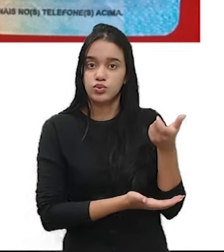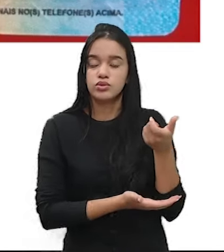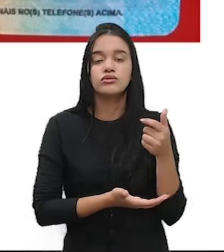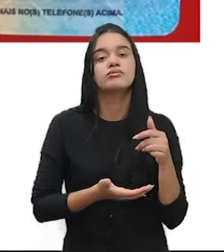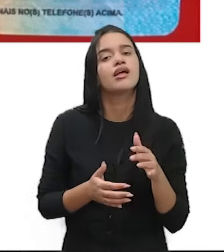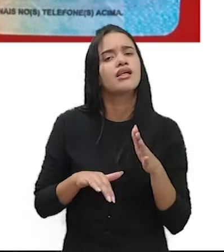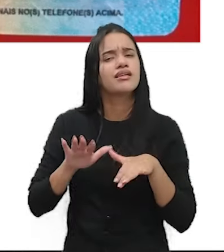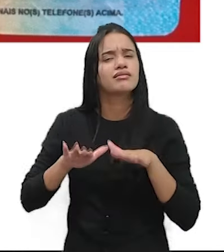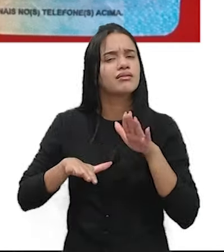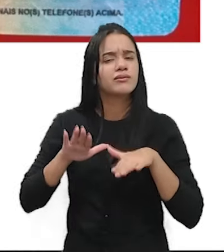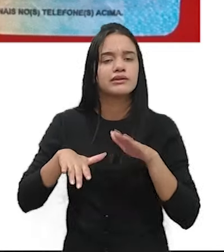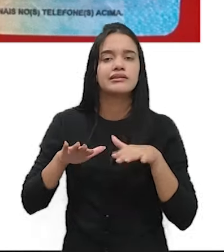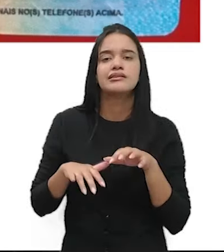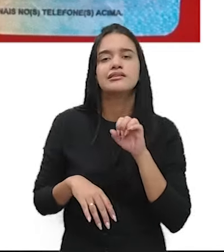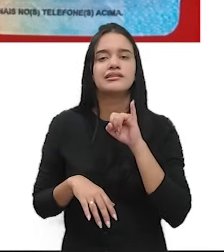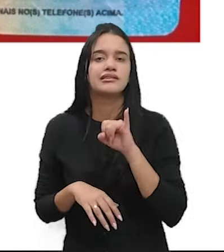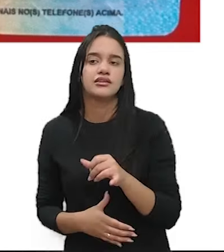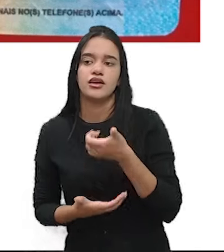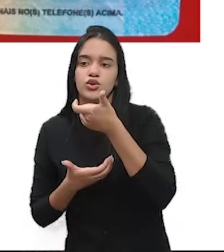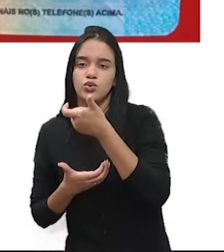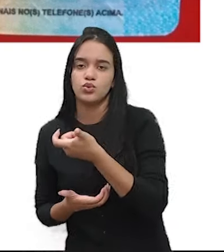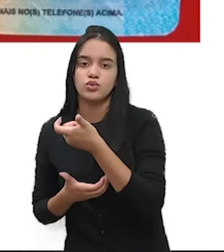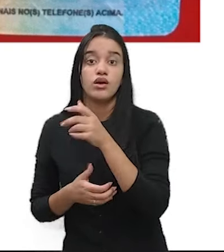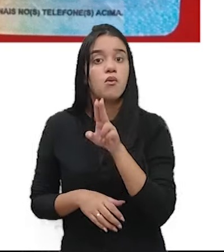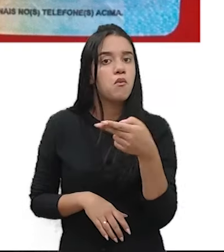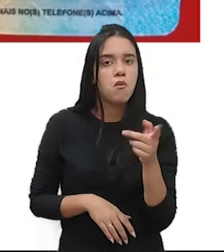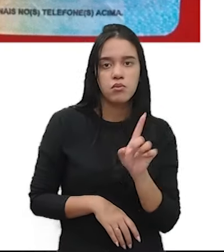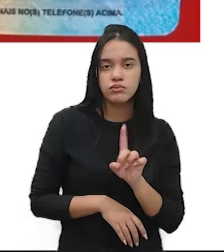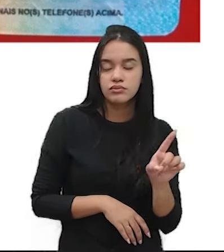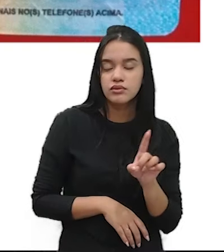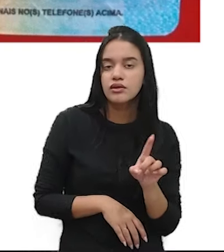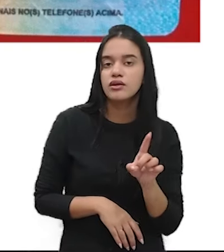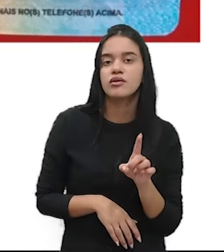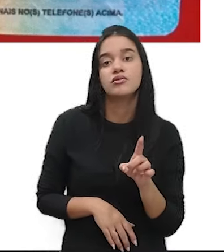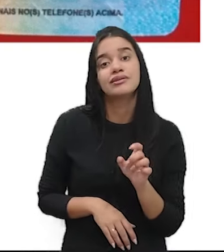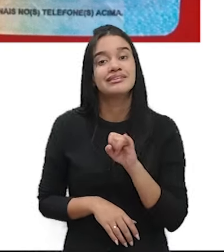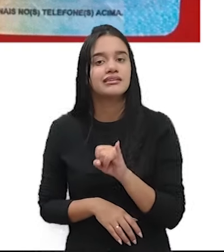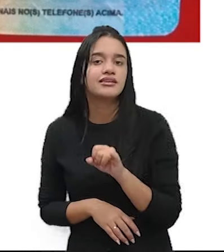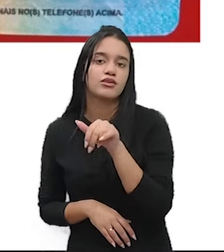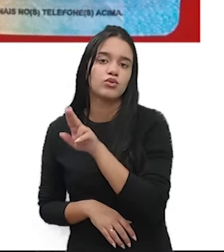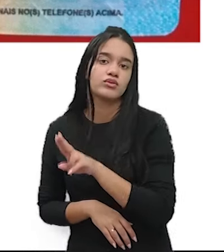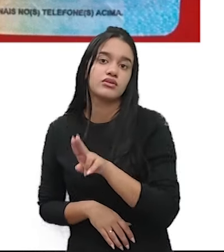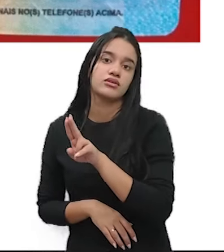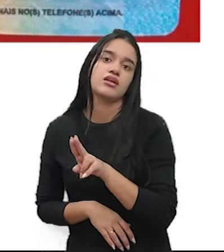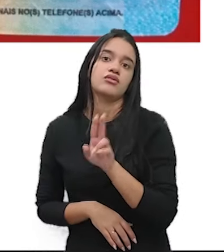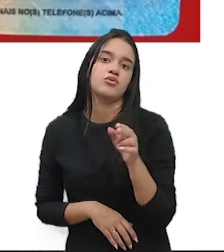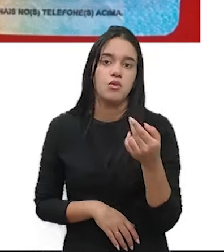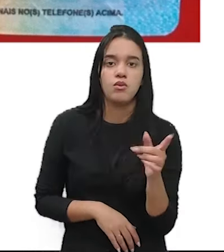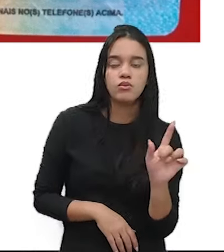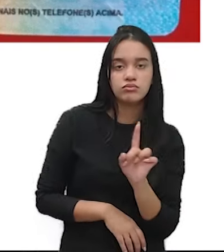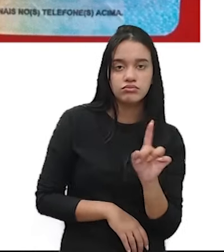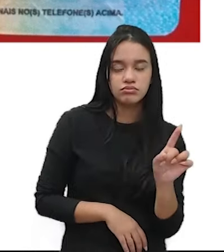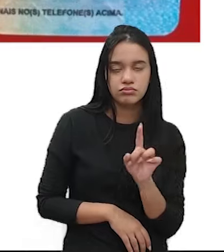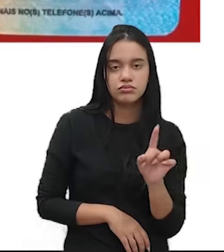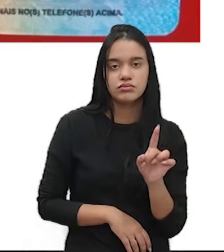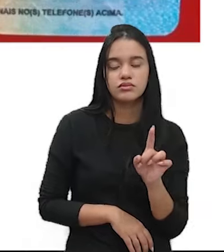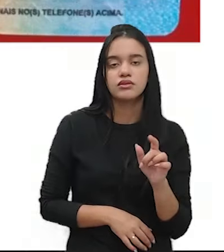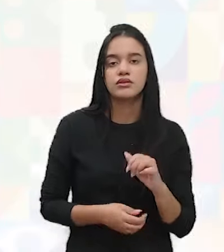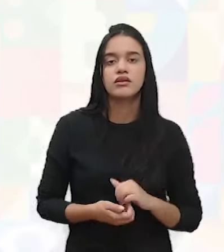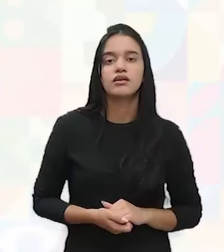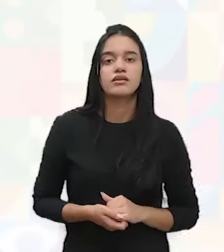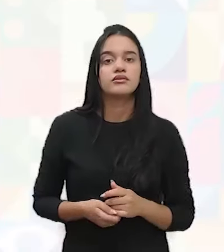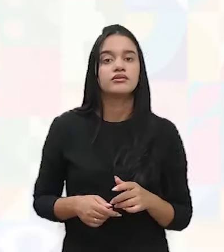esse tinou ele foi acionado ou não tá se ele foi utilizado se ele está cheio né Cheio e com